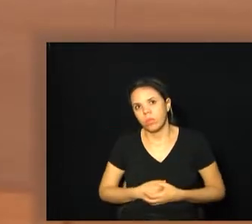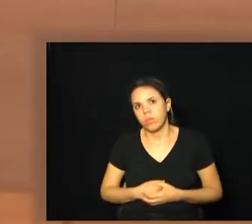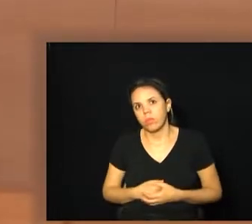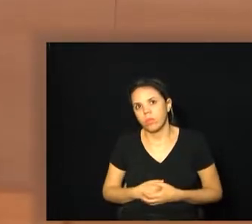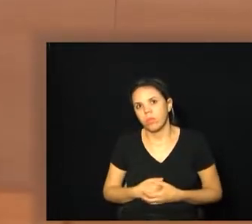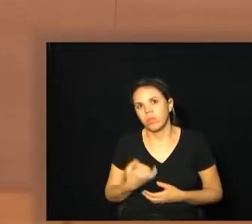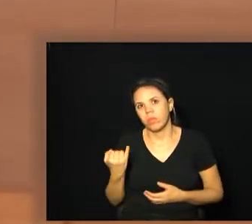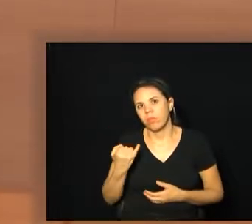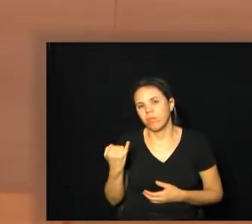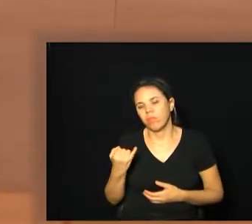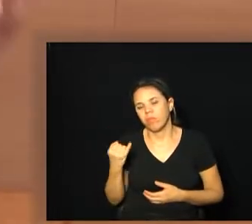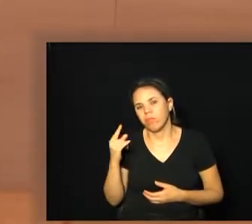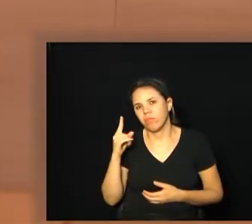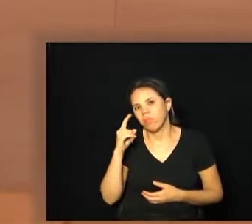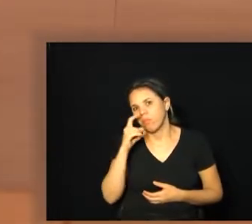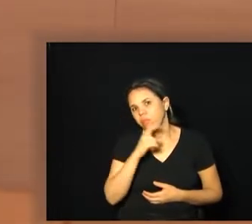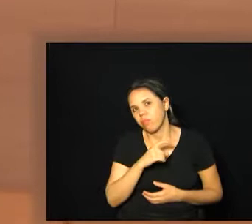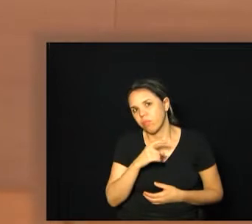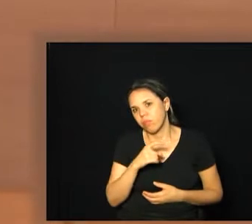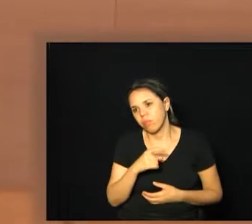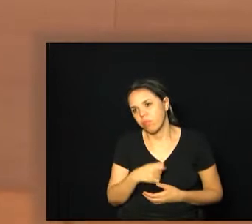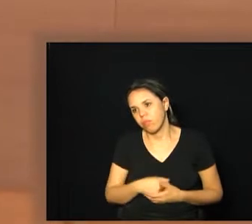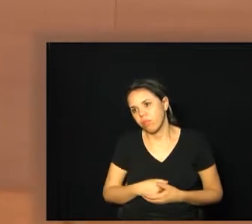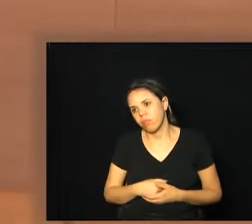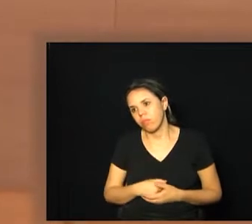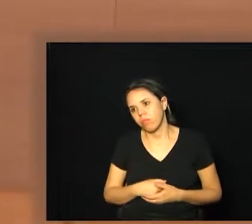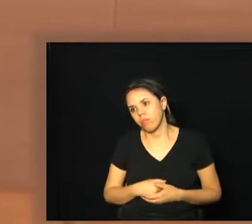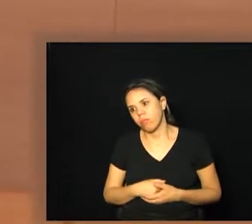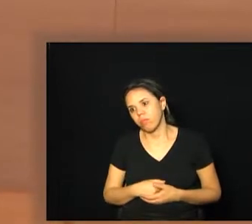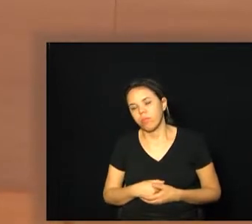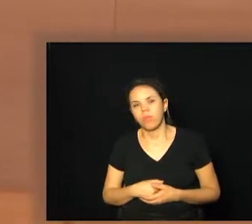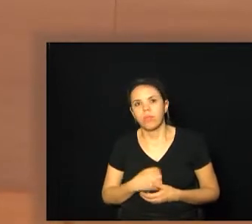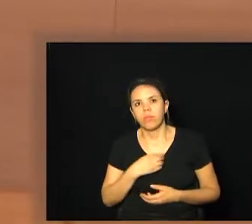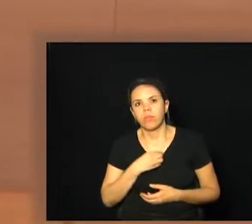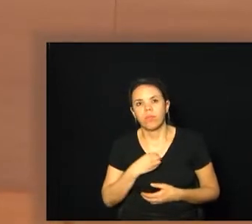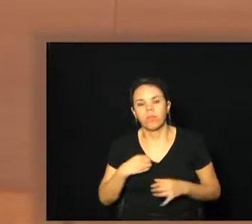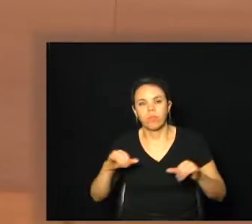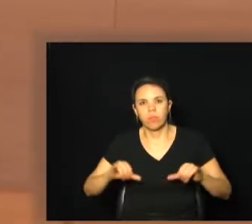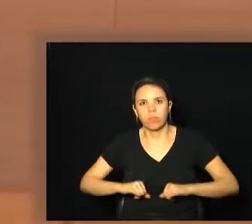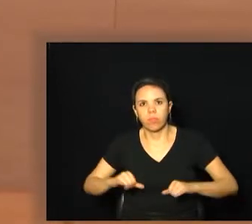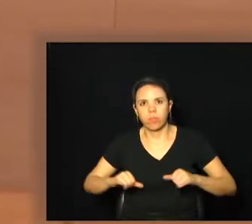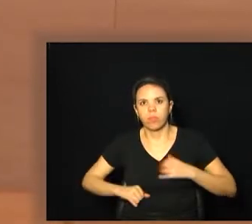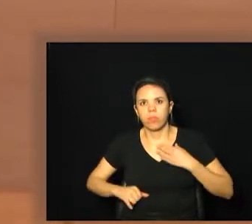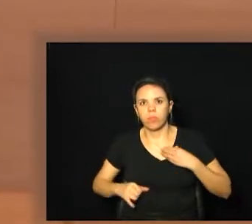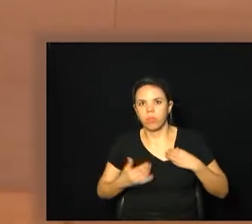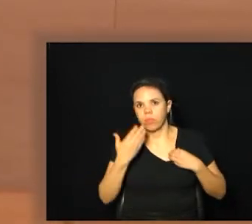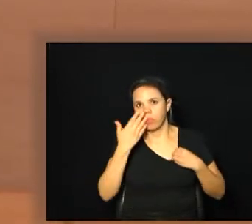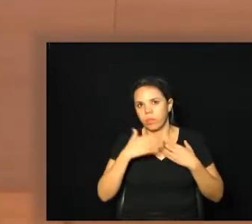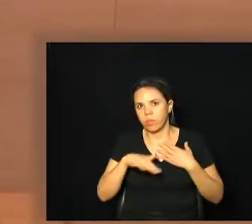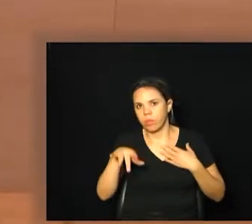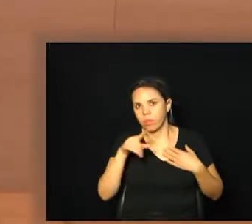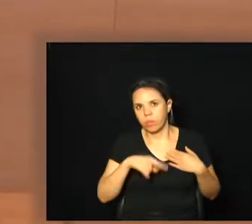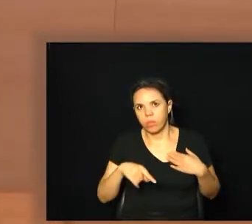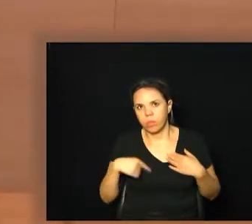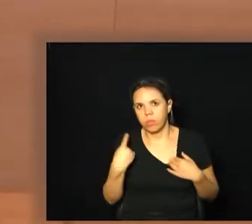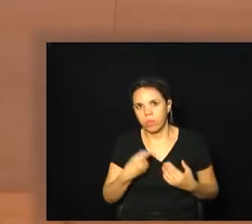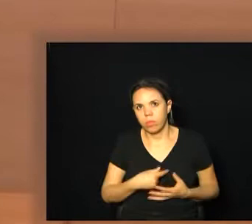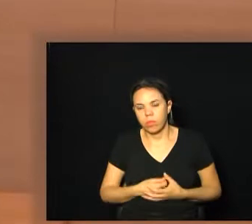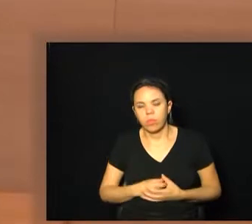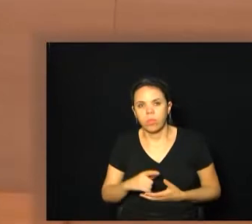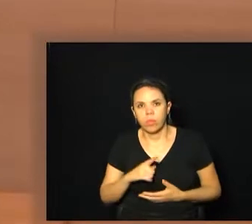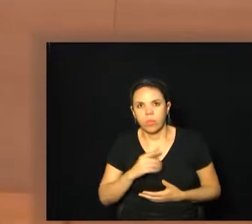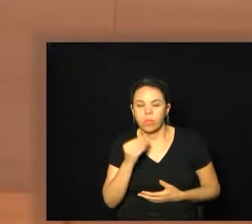uma importância, né, ímpar. Então, assim, o sofrimento dessas crianças, a gente ter